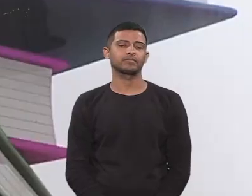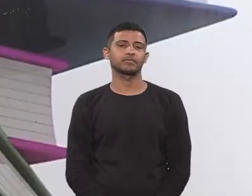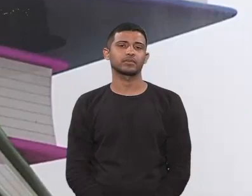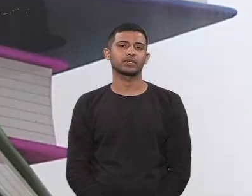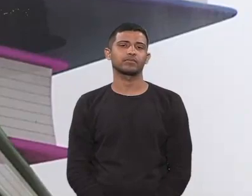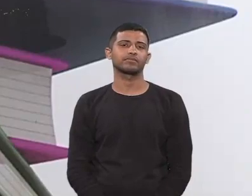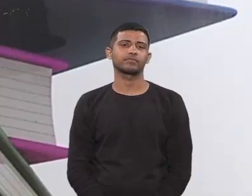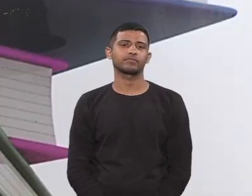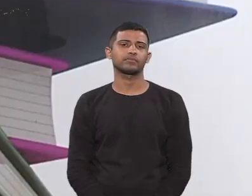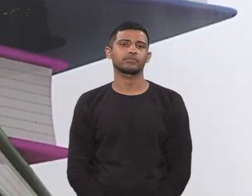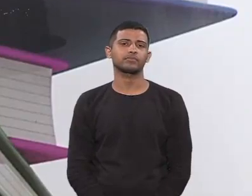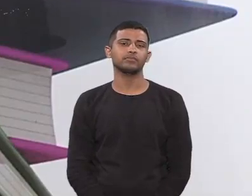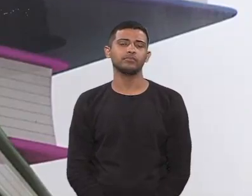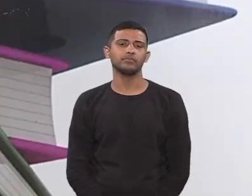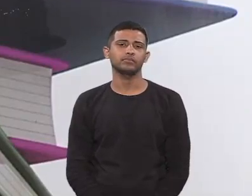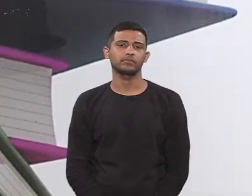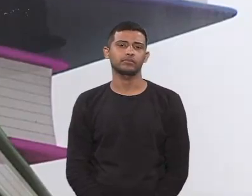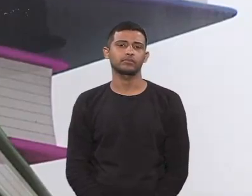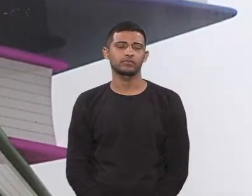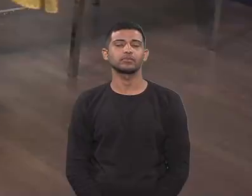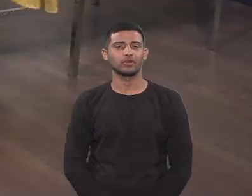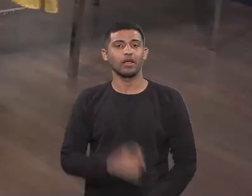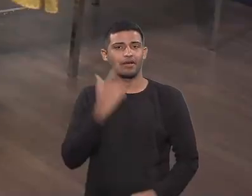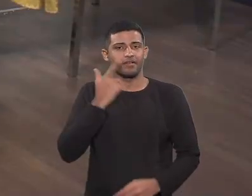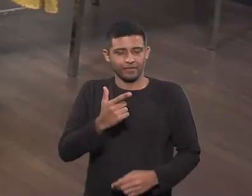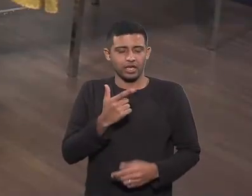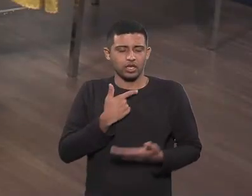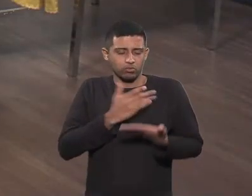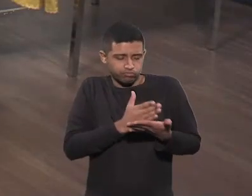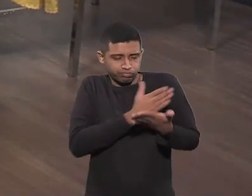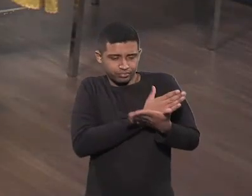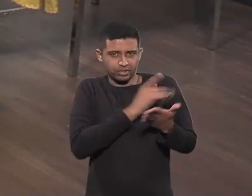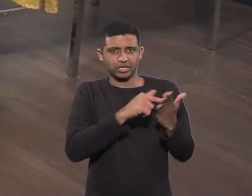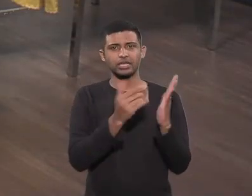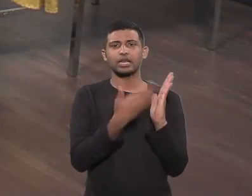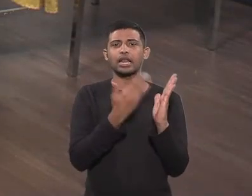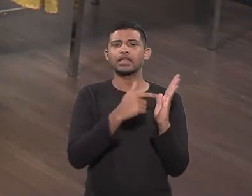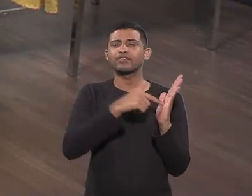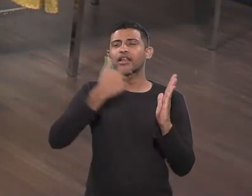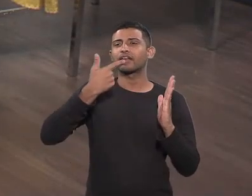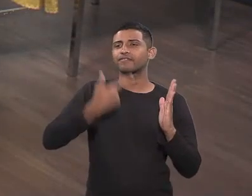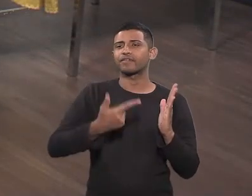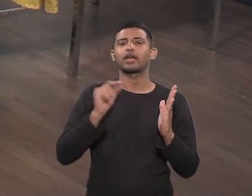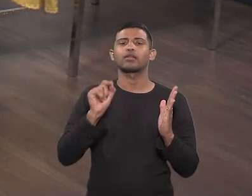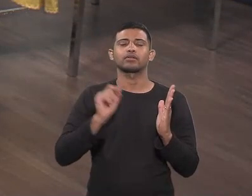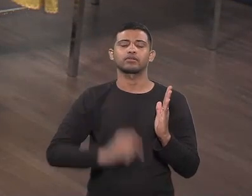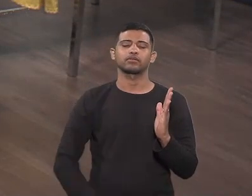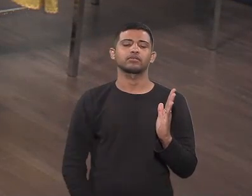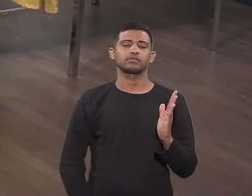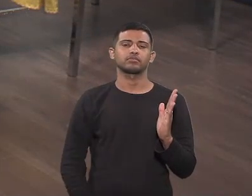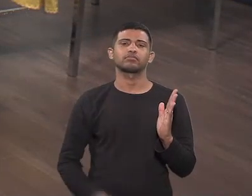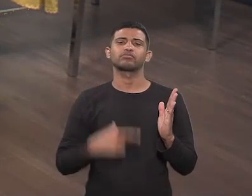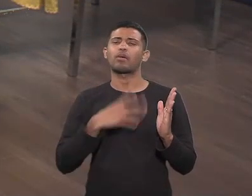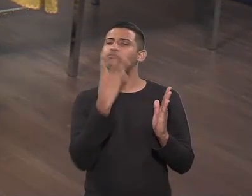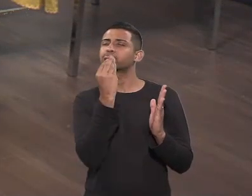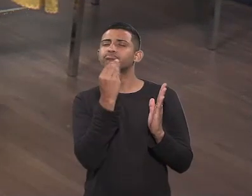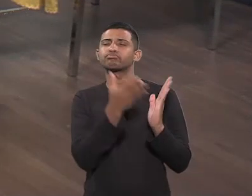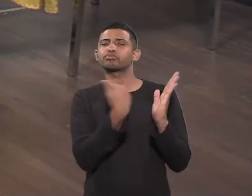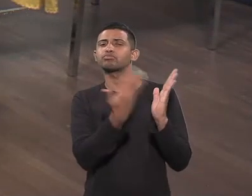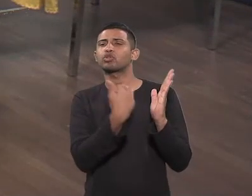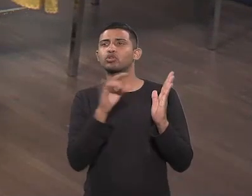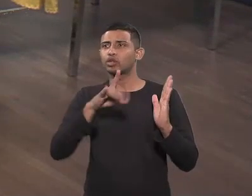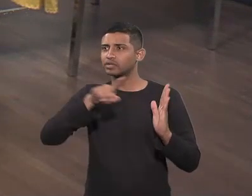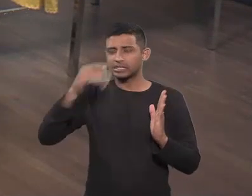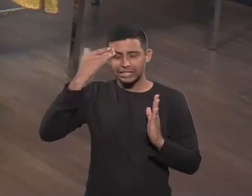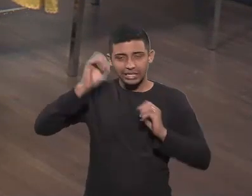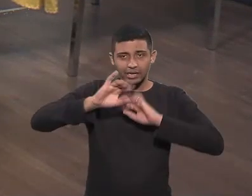Eu assim, separei uma parte do livro que fala mais das figuras, assim, só para